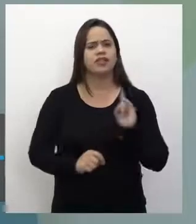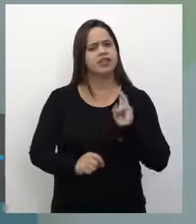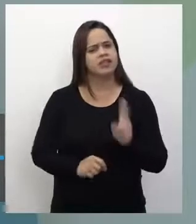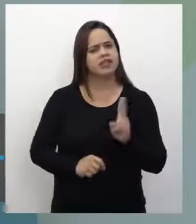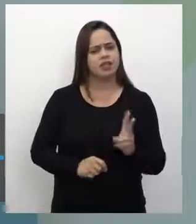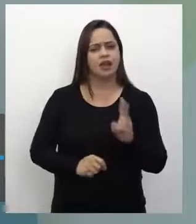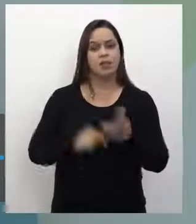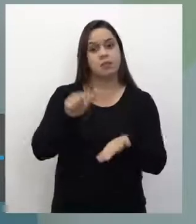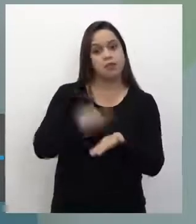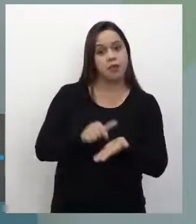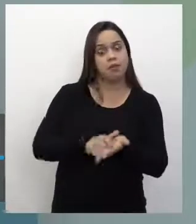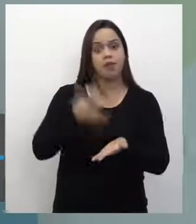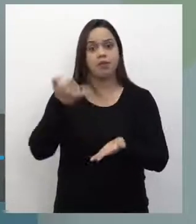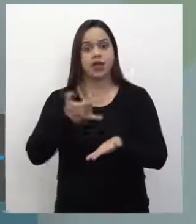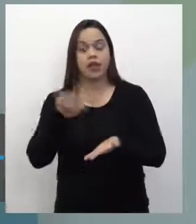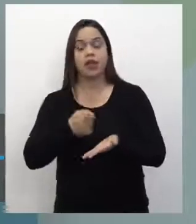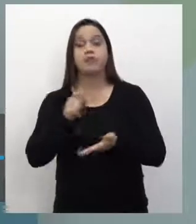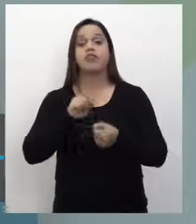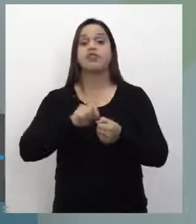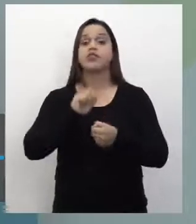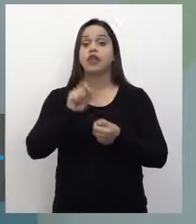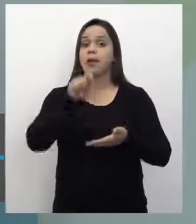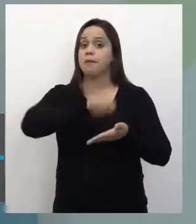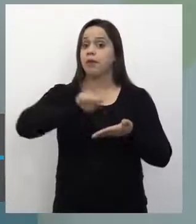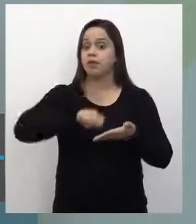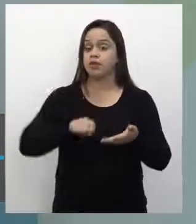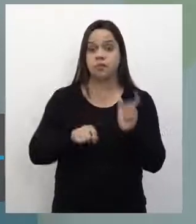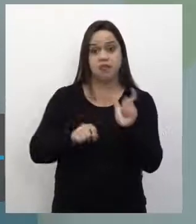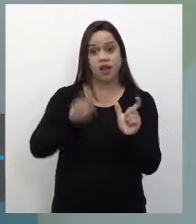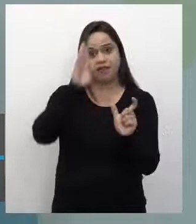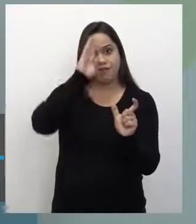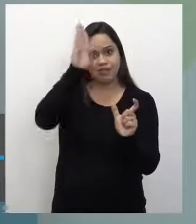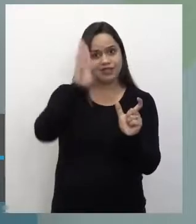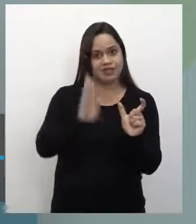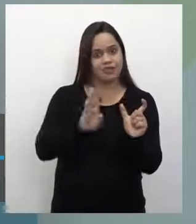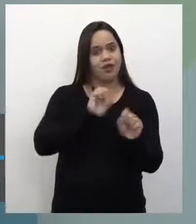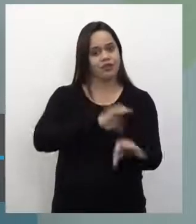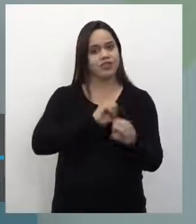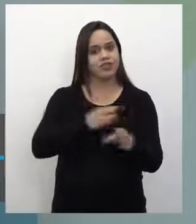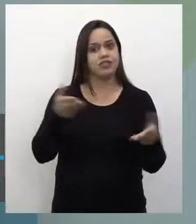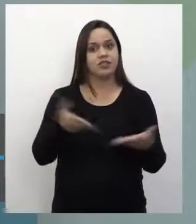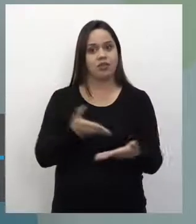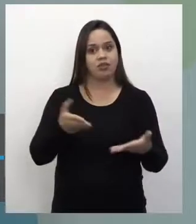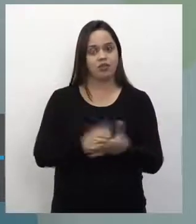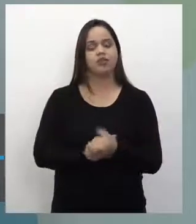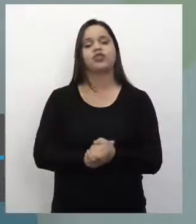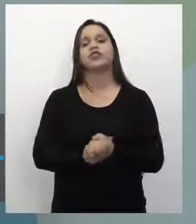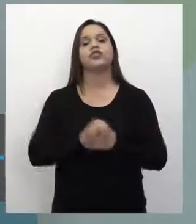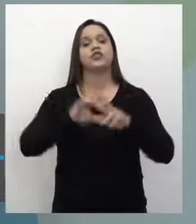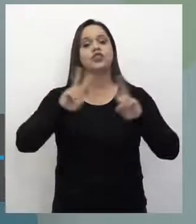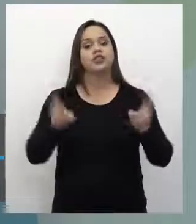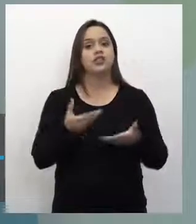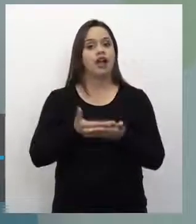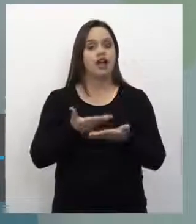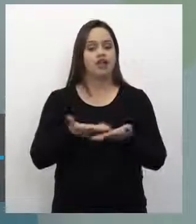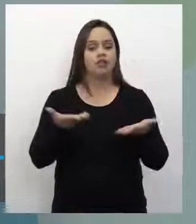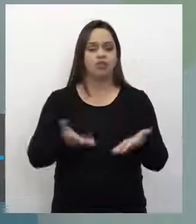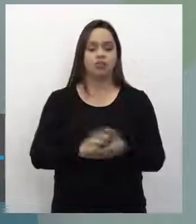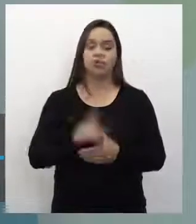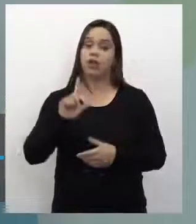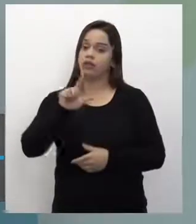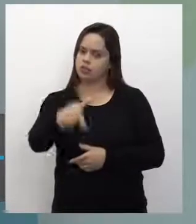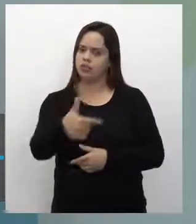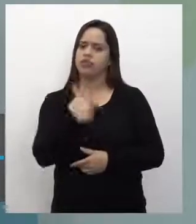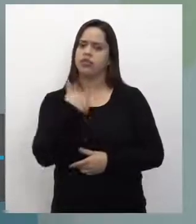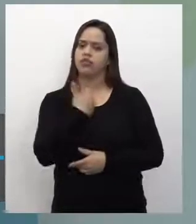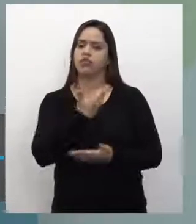papel na mão, um caderno, para anotar aquelas palavras-chave que a gente fala aqui, que às vezes, para a gente estudar depois,